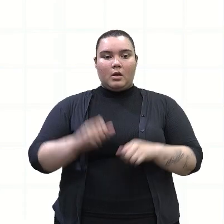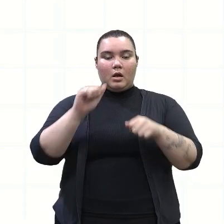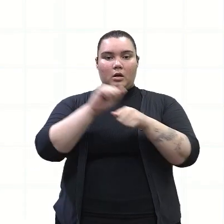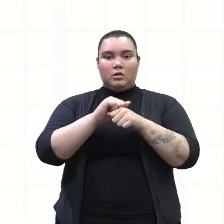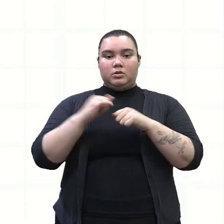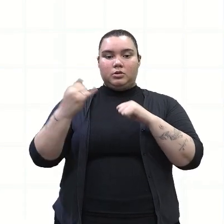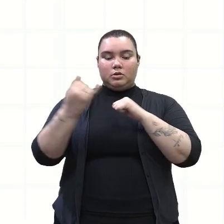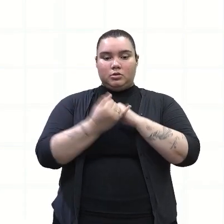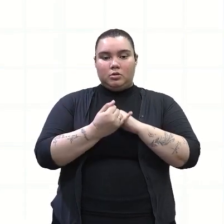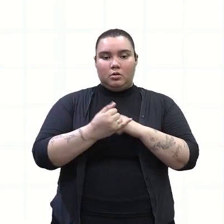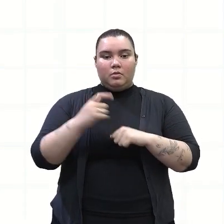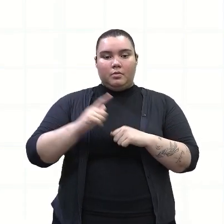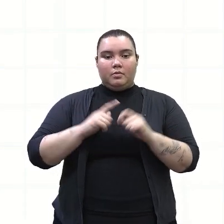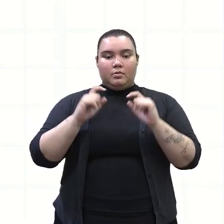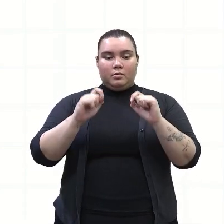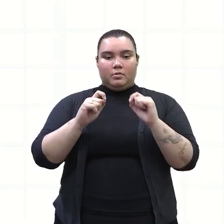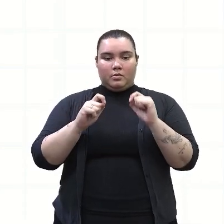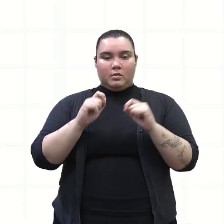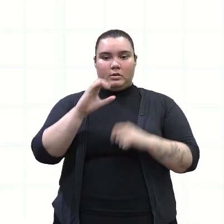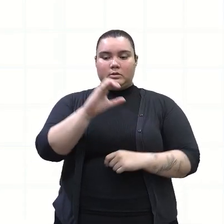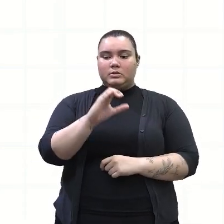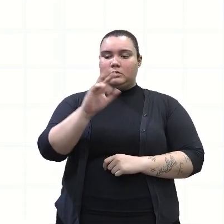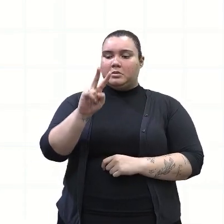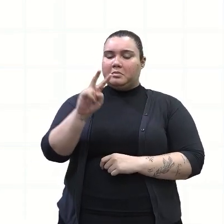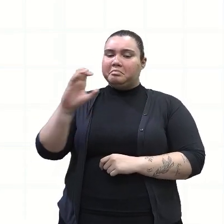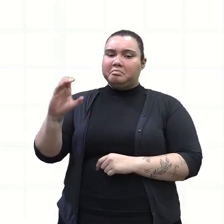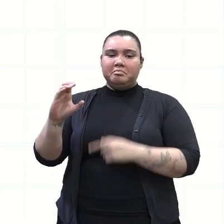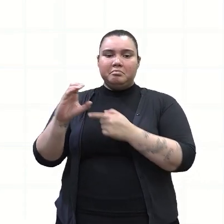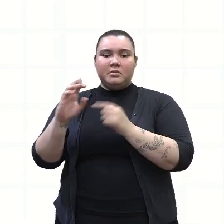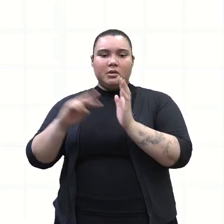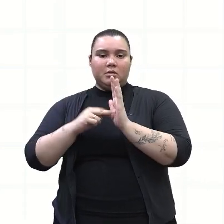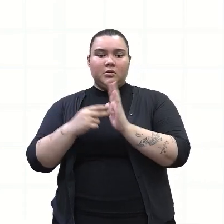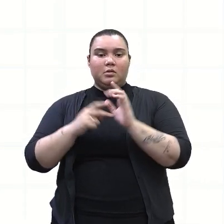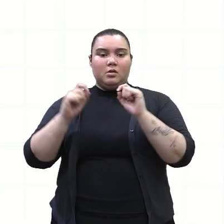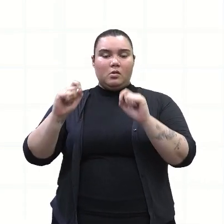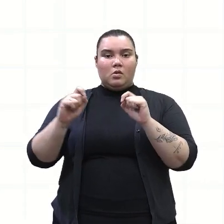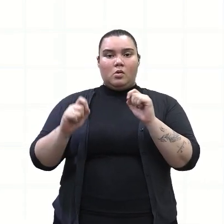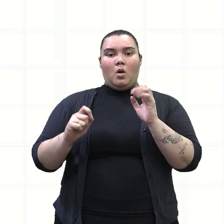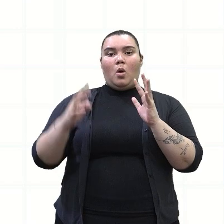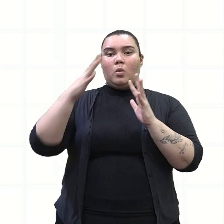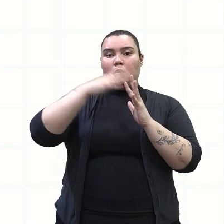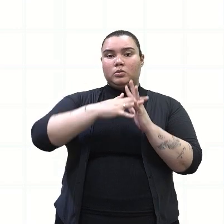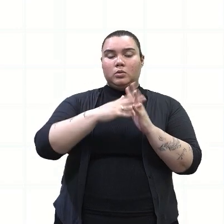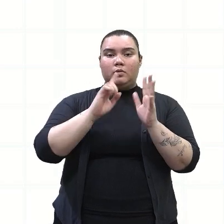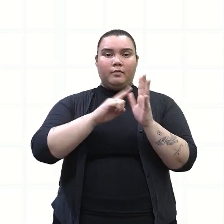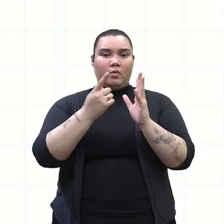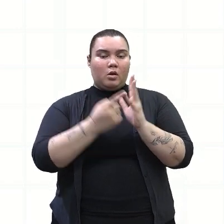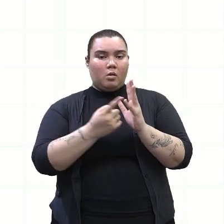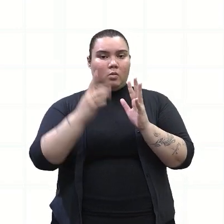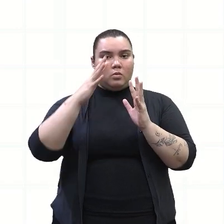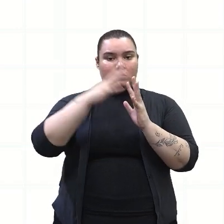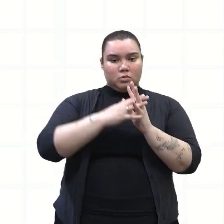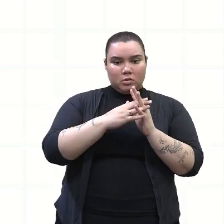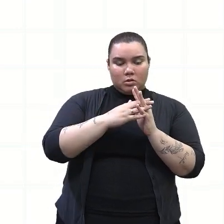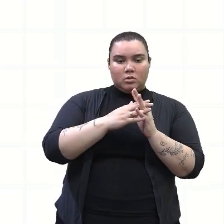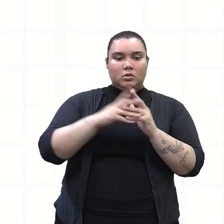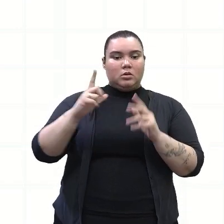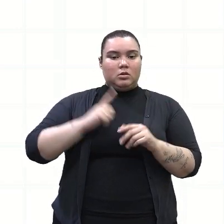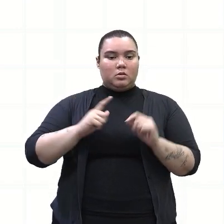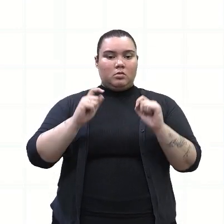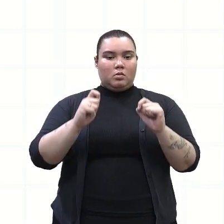Adjetivos terminados em CVC. O que é CVC? Consoante, vogal, consoante. Repete-se